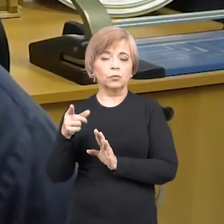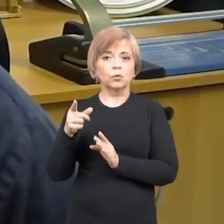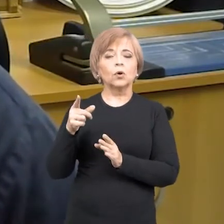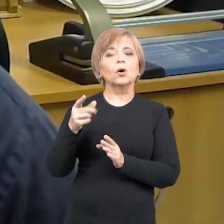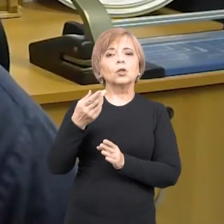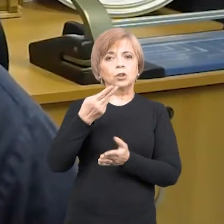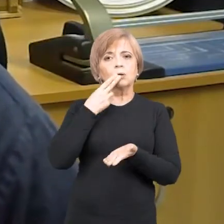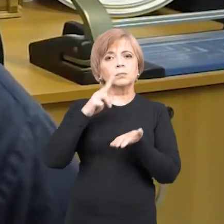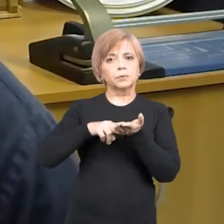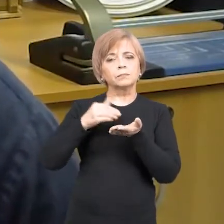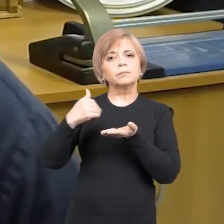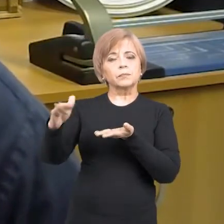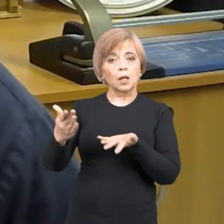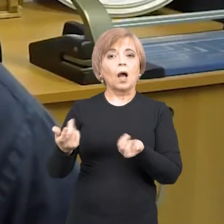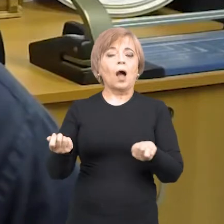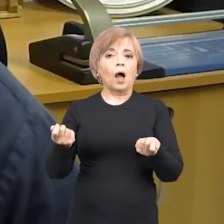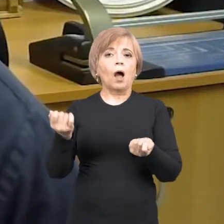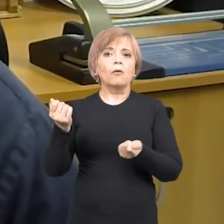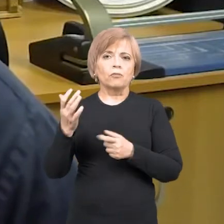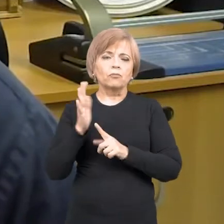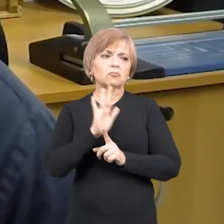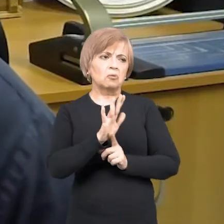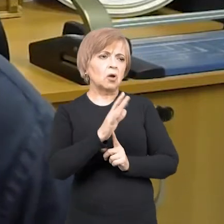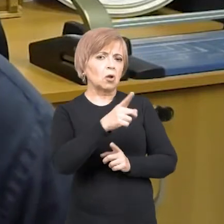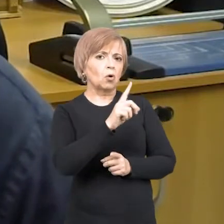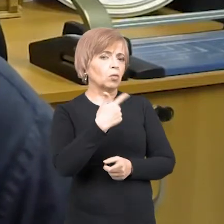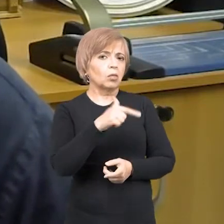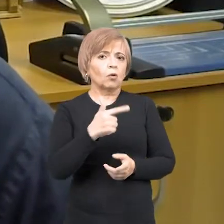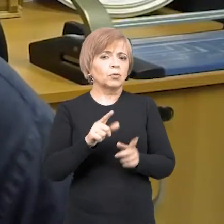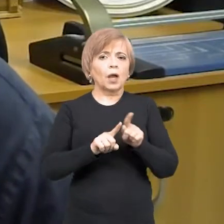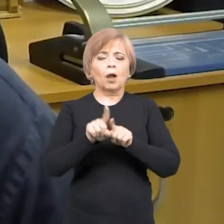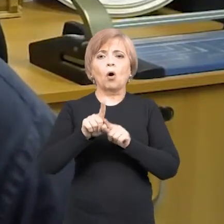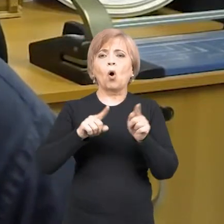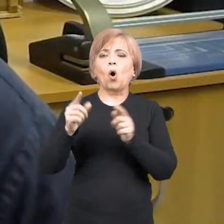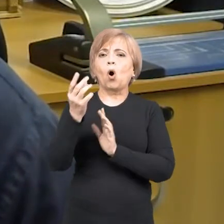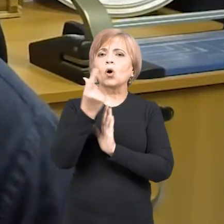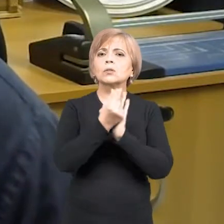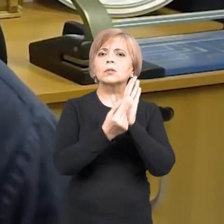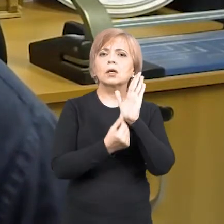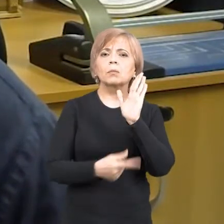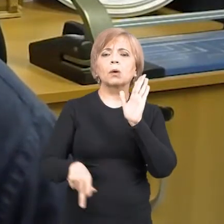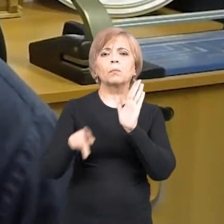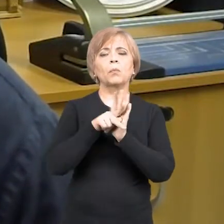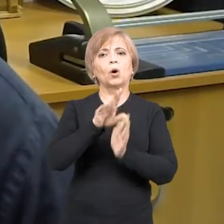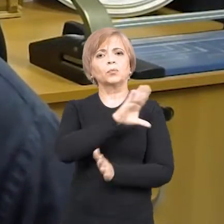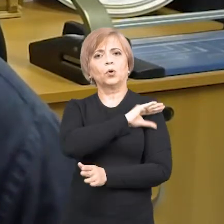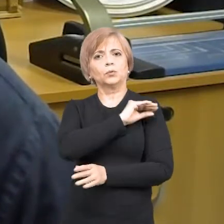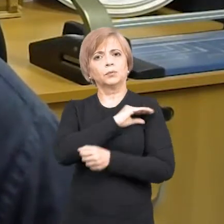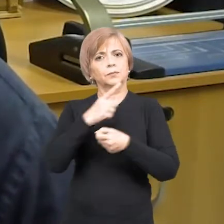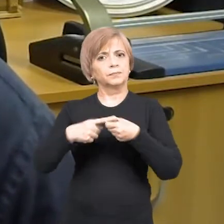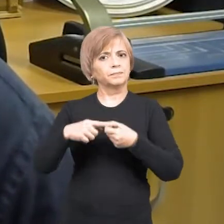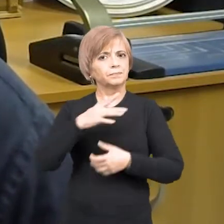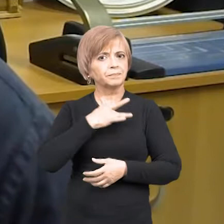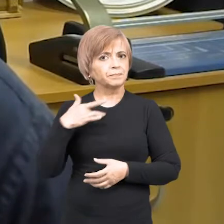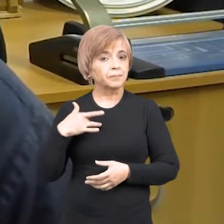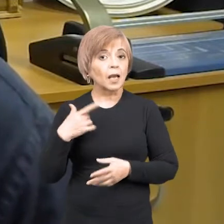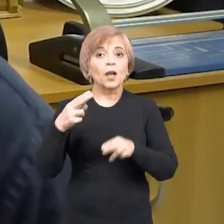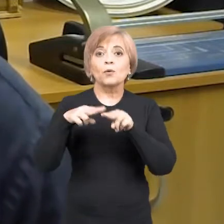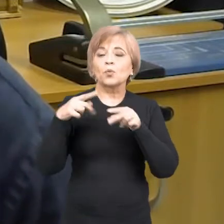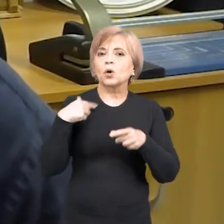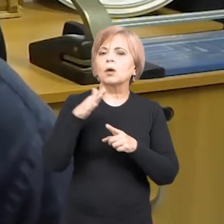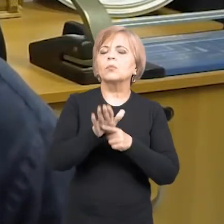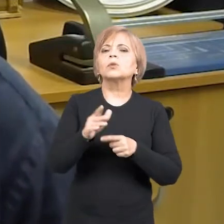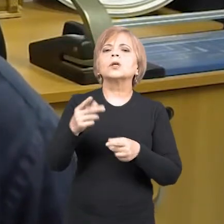expediente endereçado à promotoria, reconheceu que não havia dotação orçamentária própria para o Conselho Municipal de Saúde,